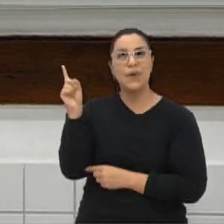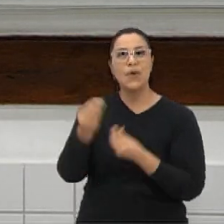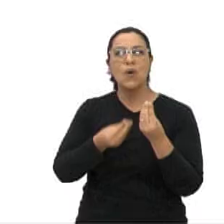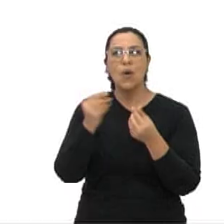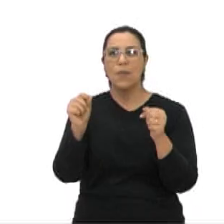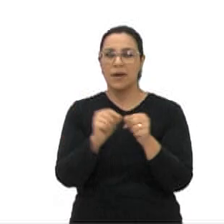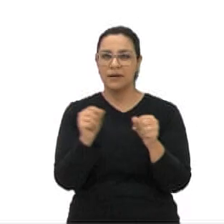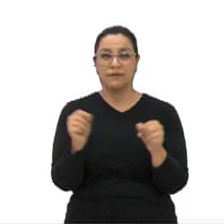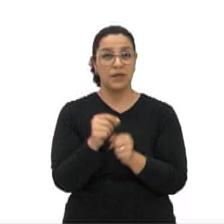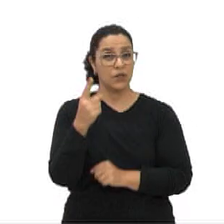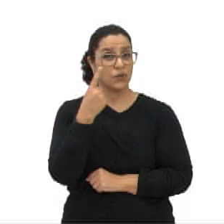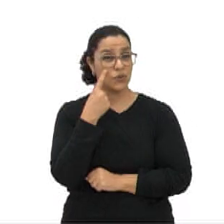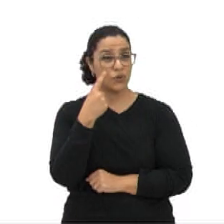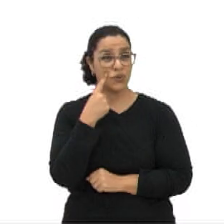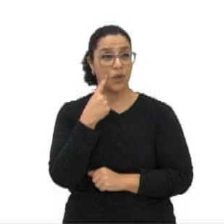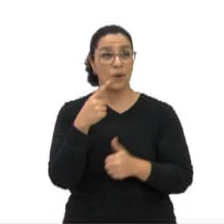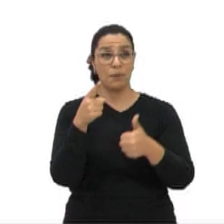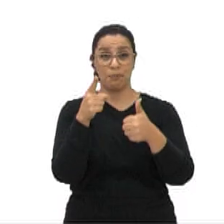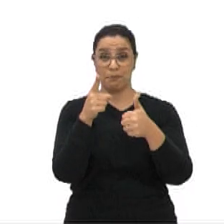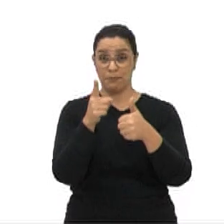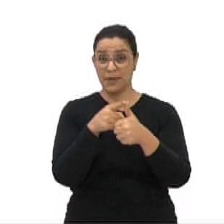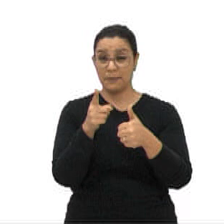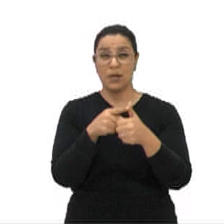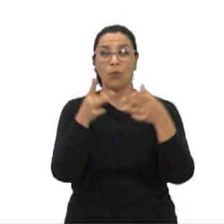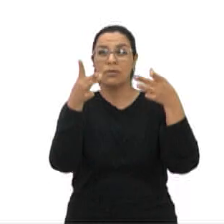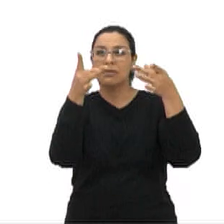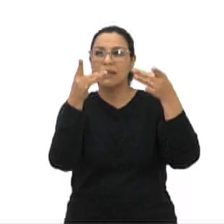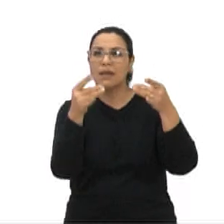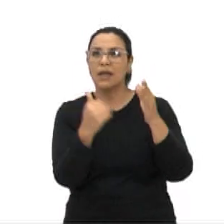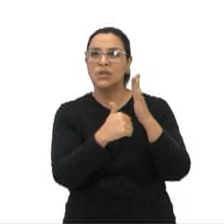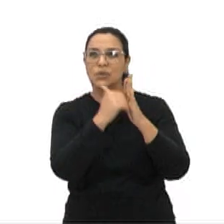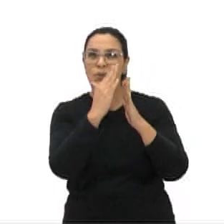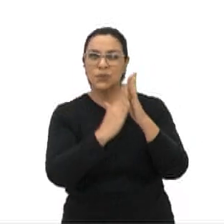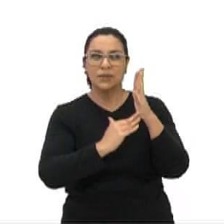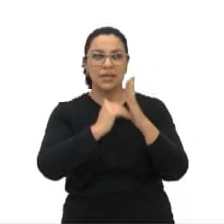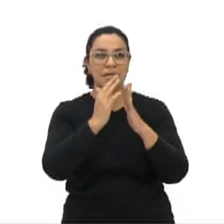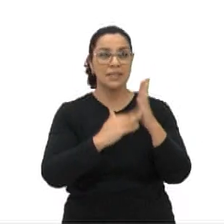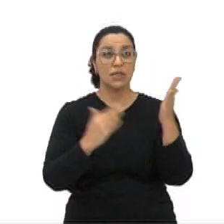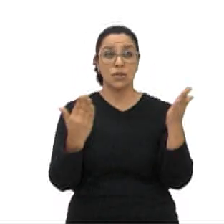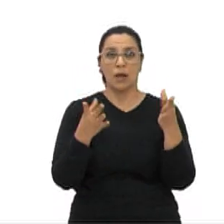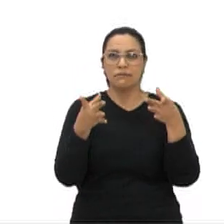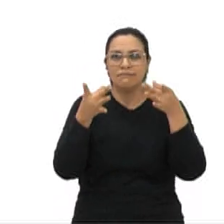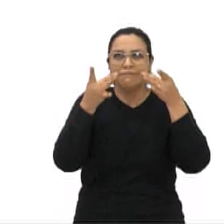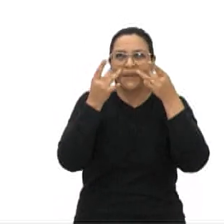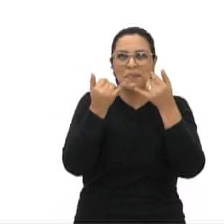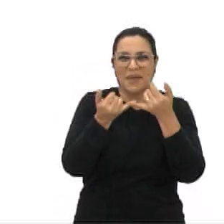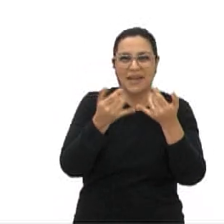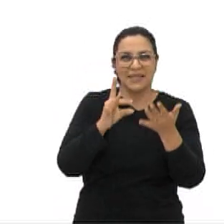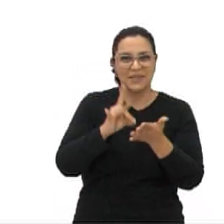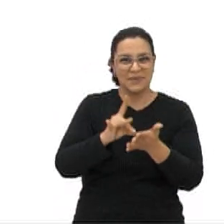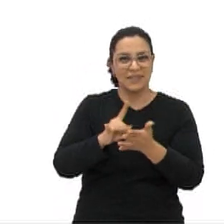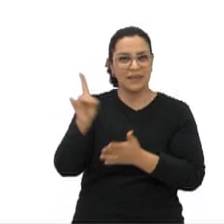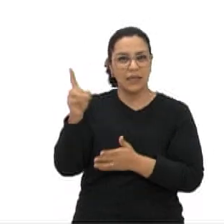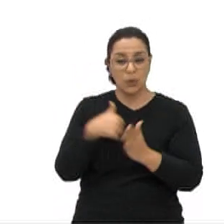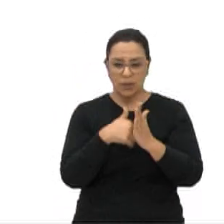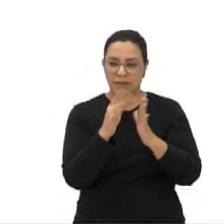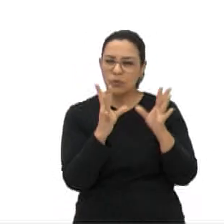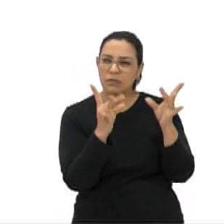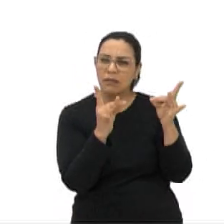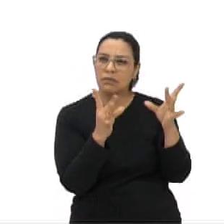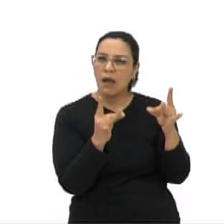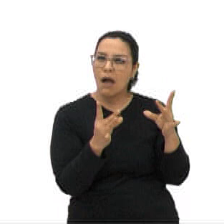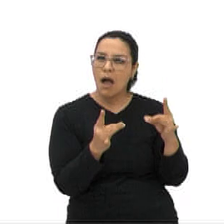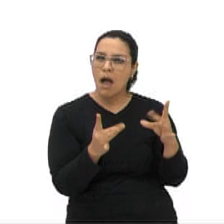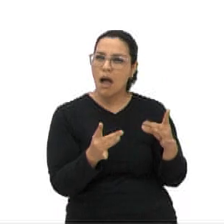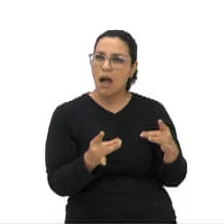vai fazer isso? Primeiro nós vamos ver os detalhes da pintura, extremamente realista, isso é muito interessante das pinturas